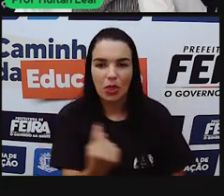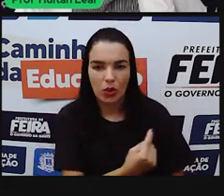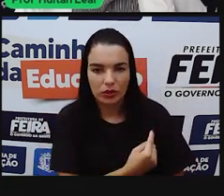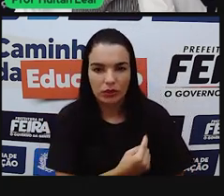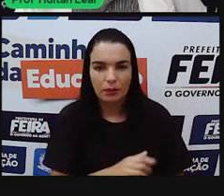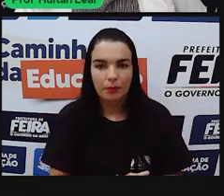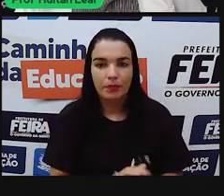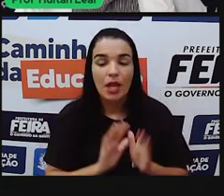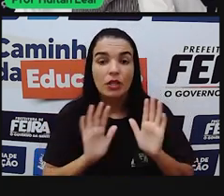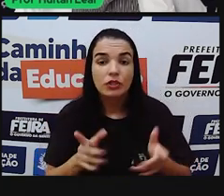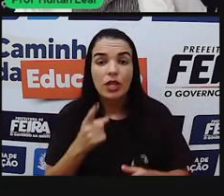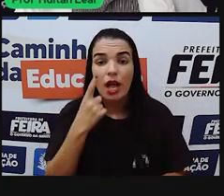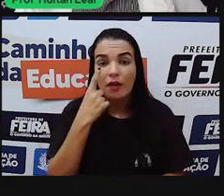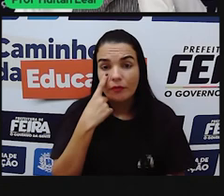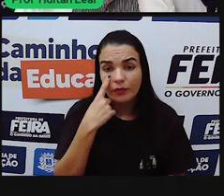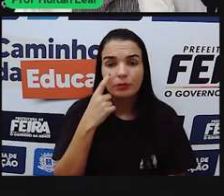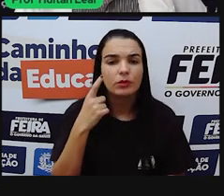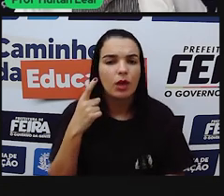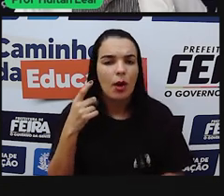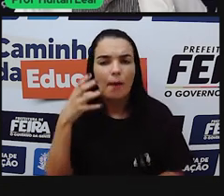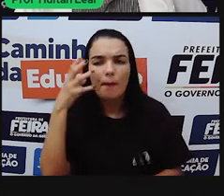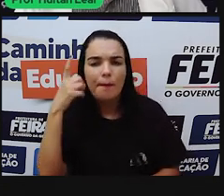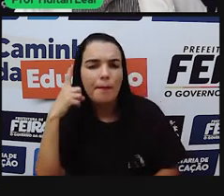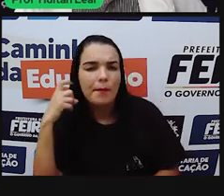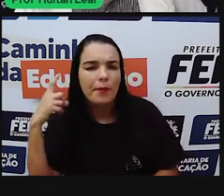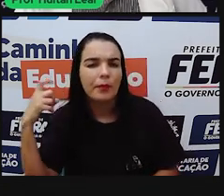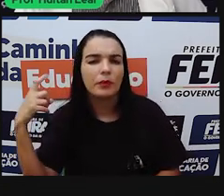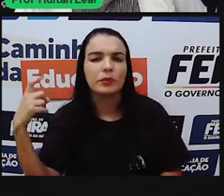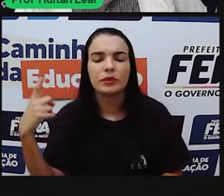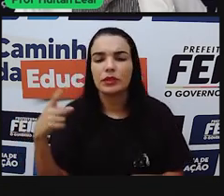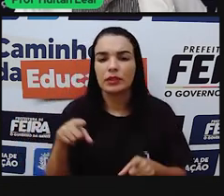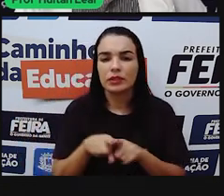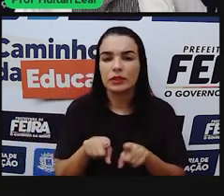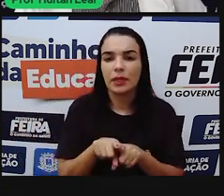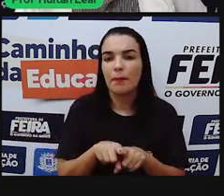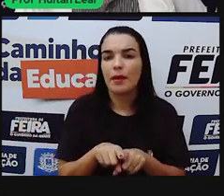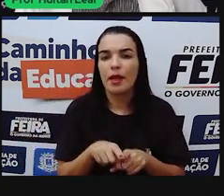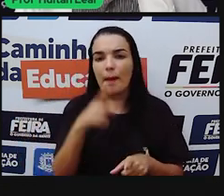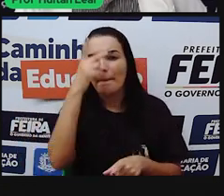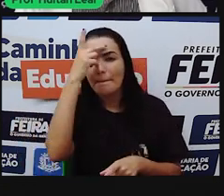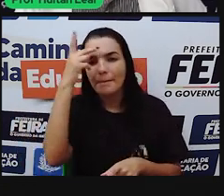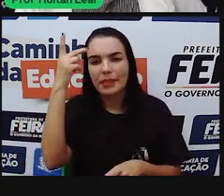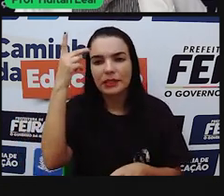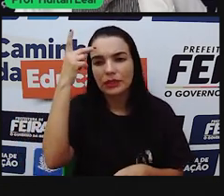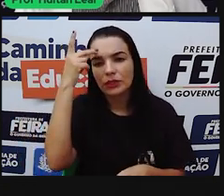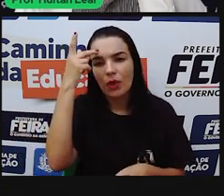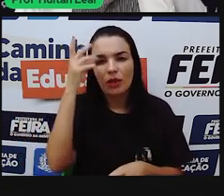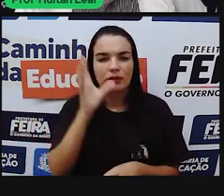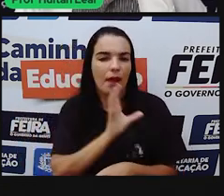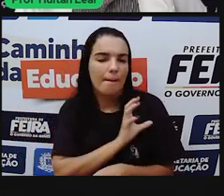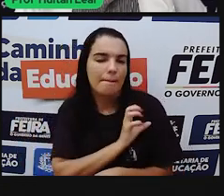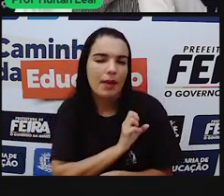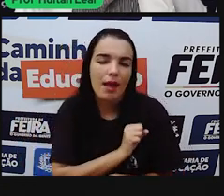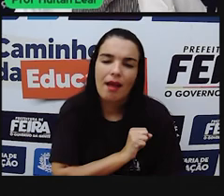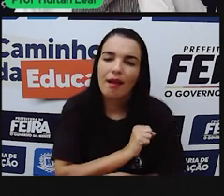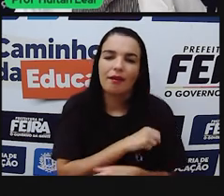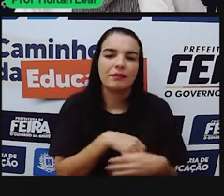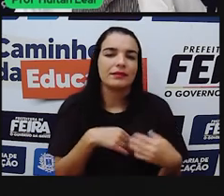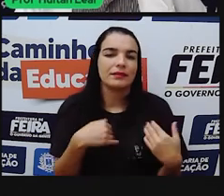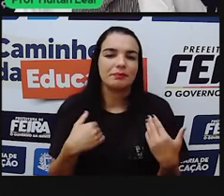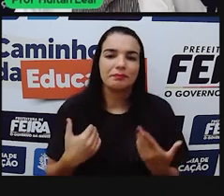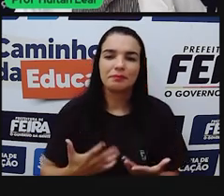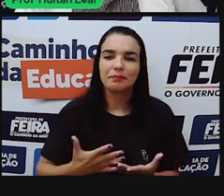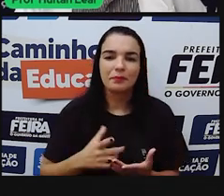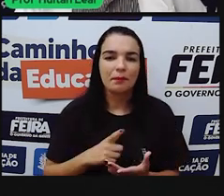até temos músicas que, quando ouvimos, nós lembramos de pessoas amadas e assim por diante, não